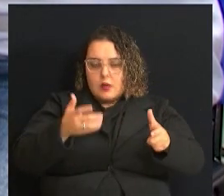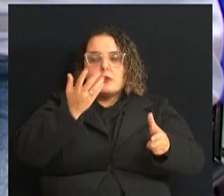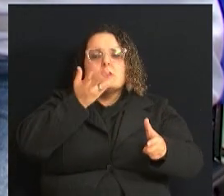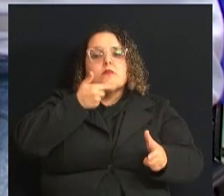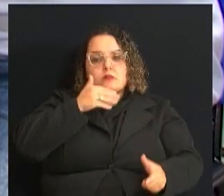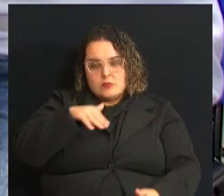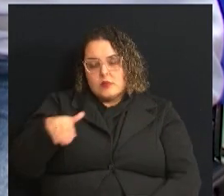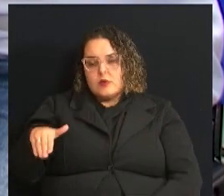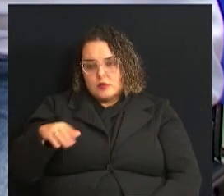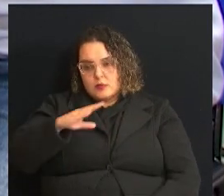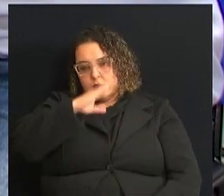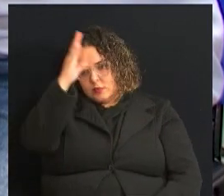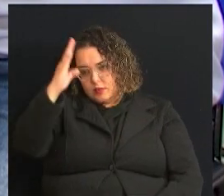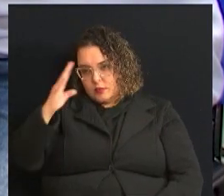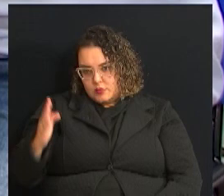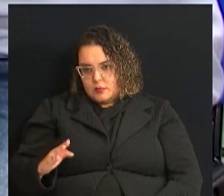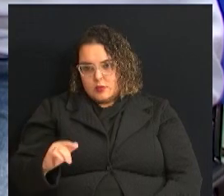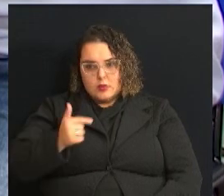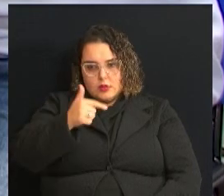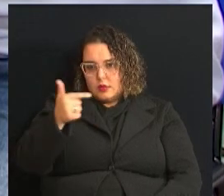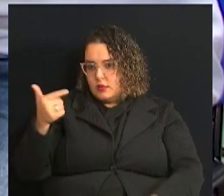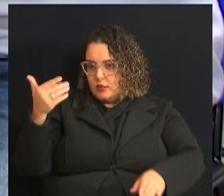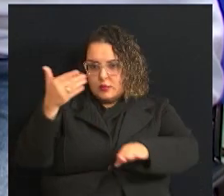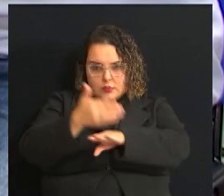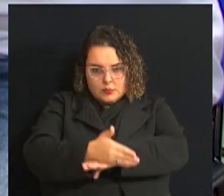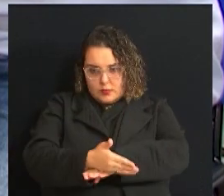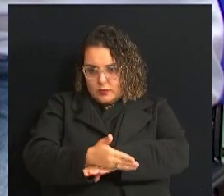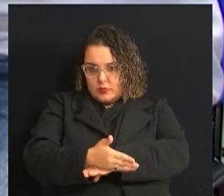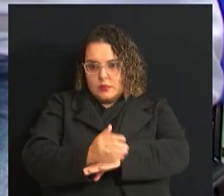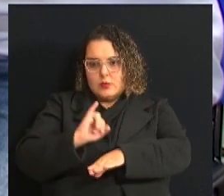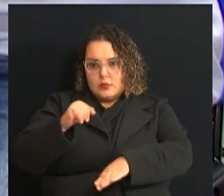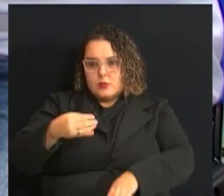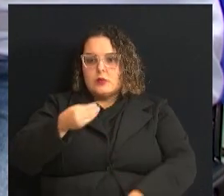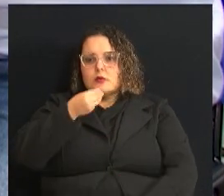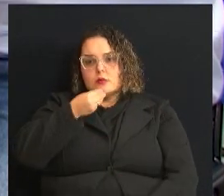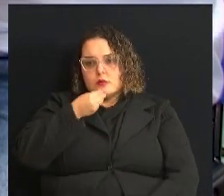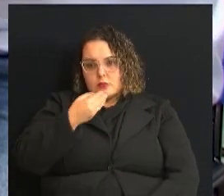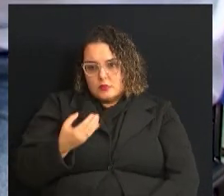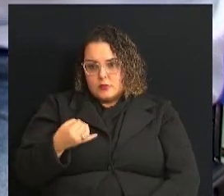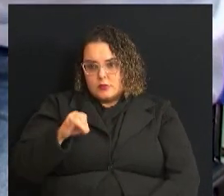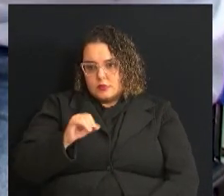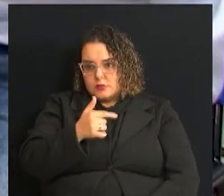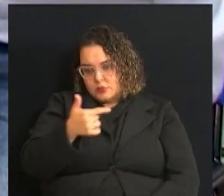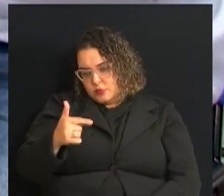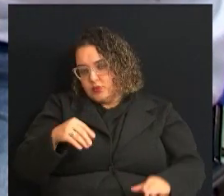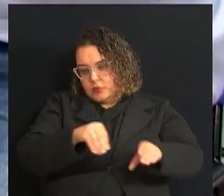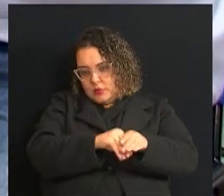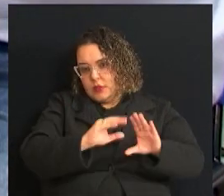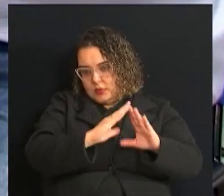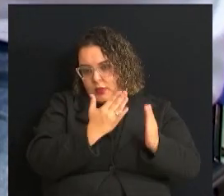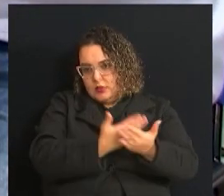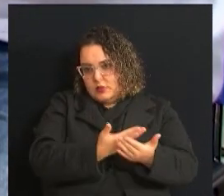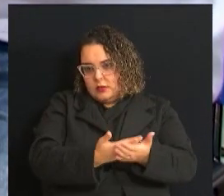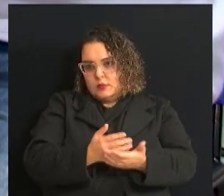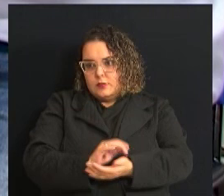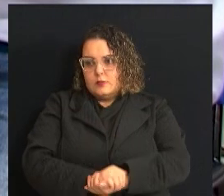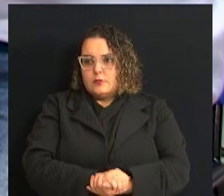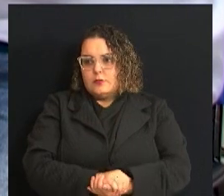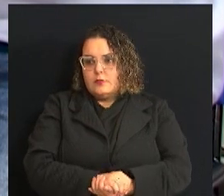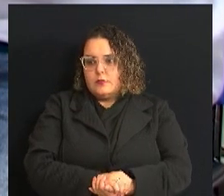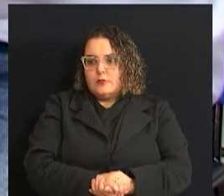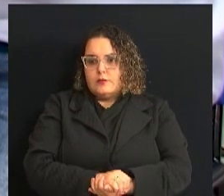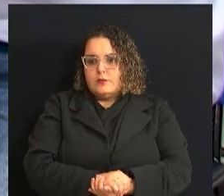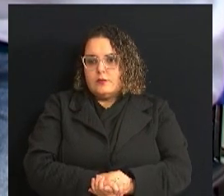né, no Brasil que não teriam acesso a essas oportunidades se não estivessem, né, dentro da escola. Mais